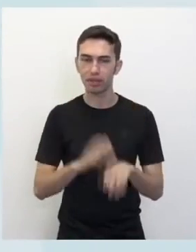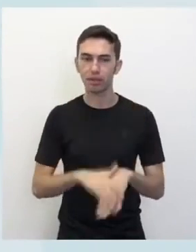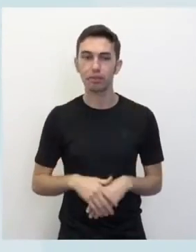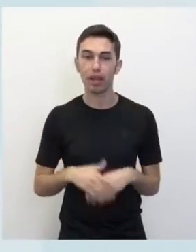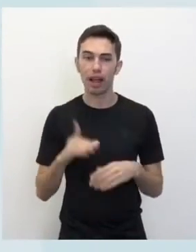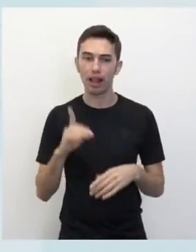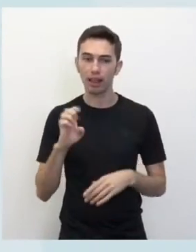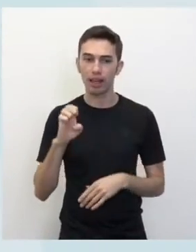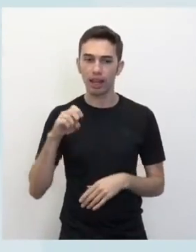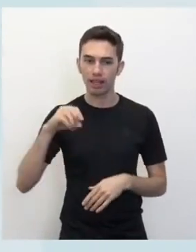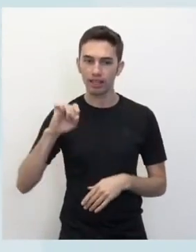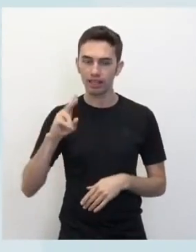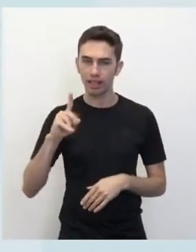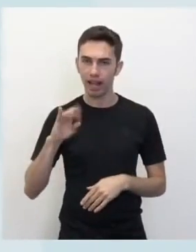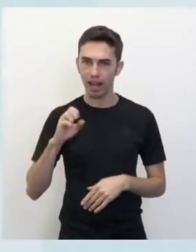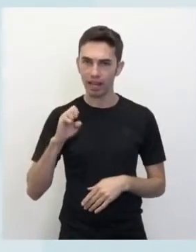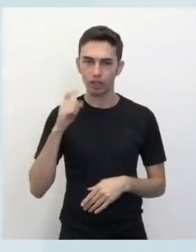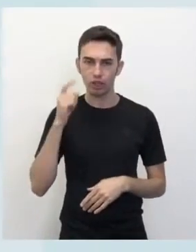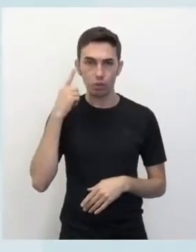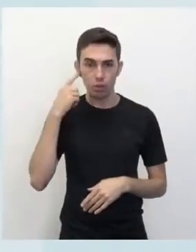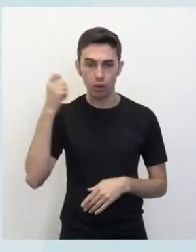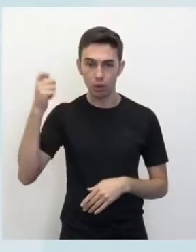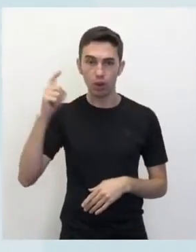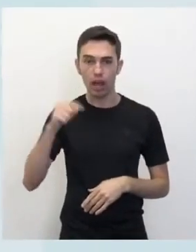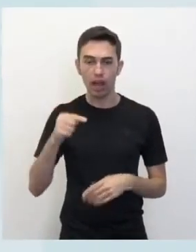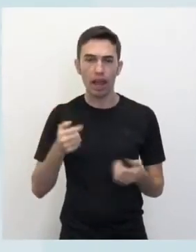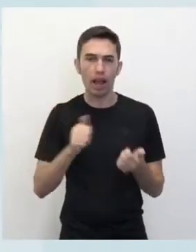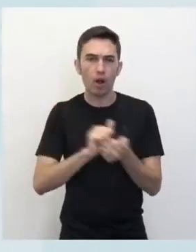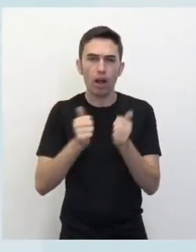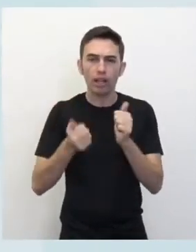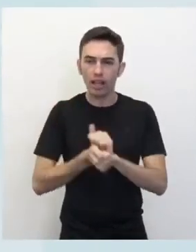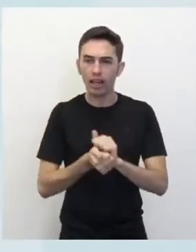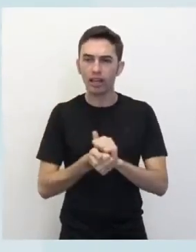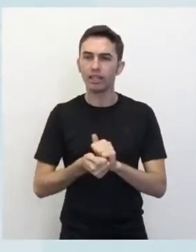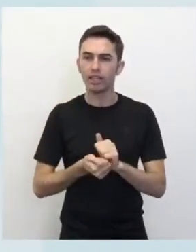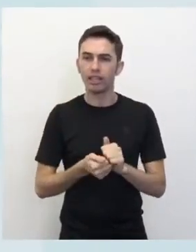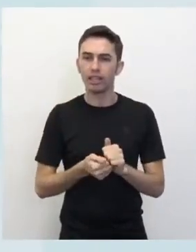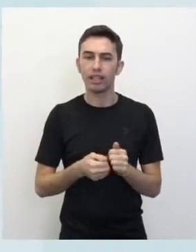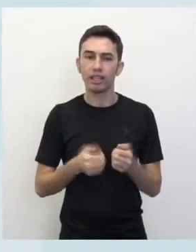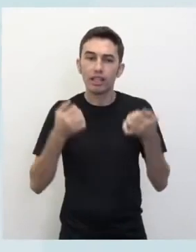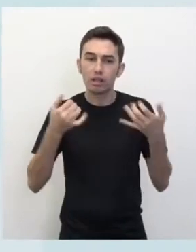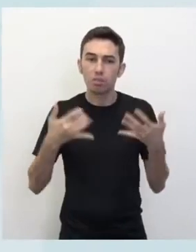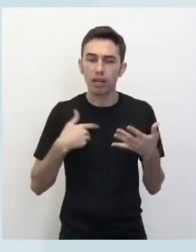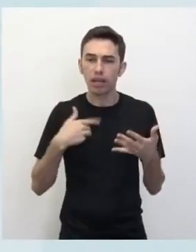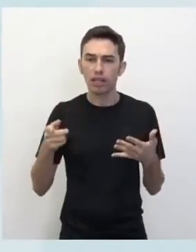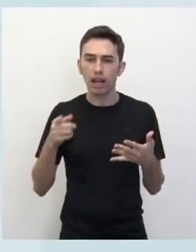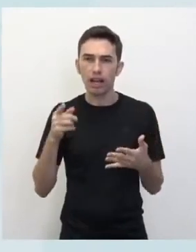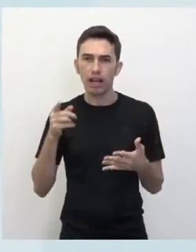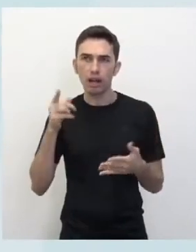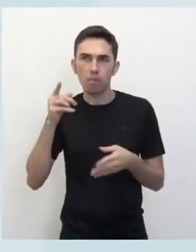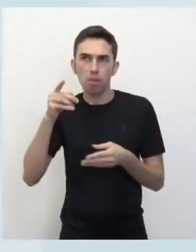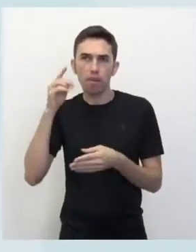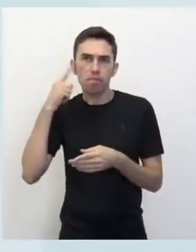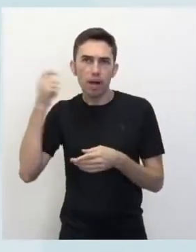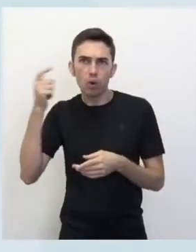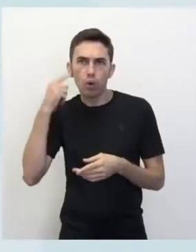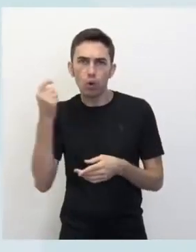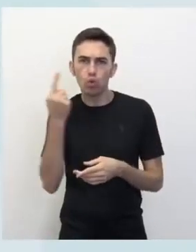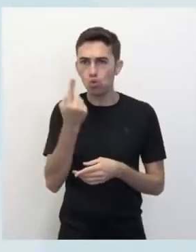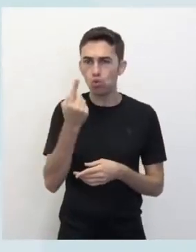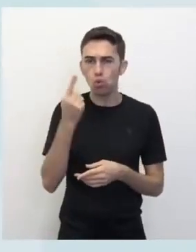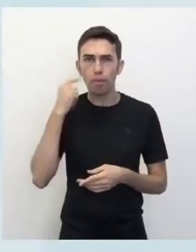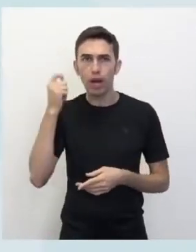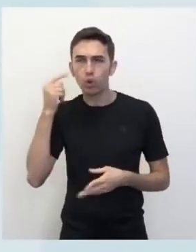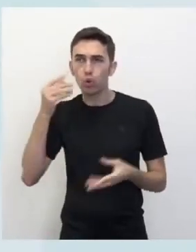lá. Densidade. A densidade sonora é a qualidade que estabelece um maior ou menor número de sons simultâneos. Quando ouvimos um